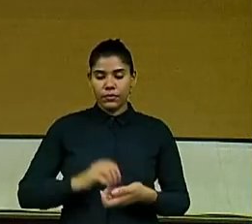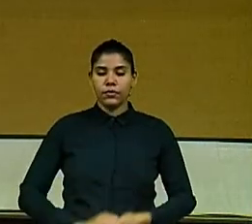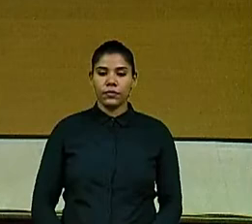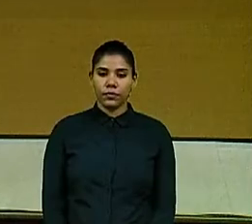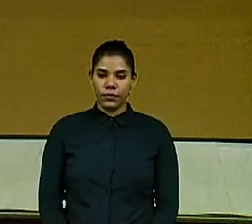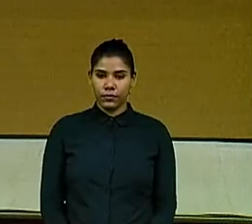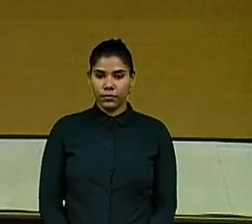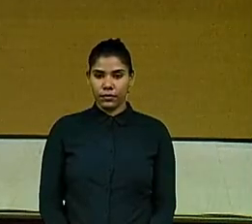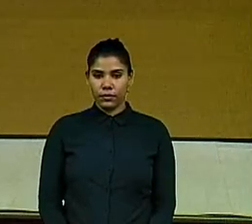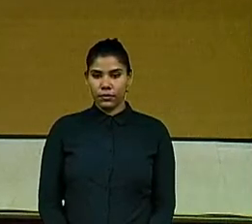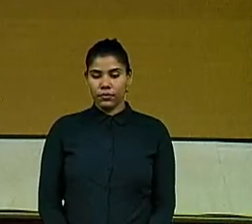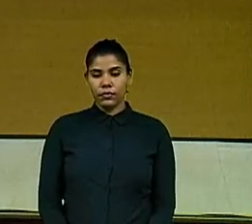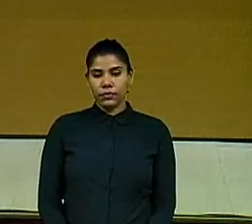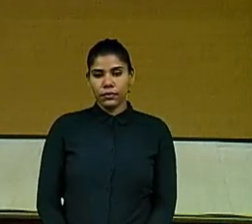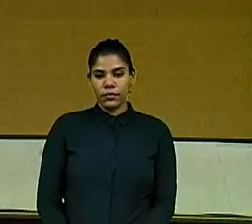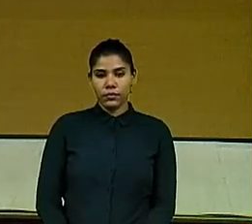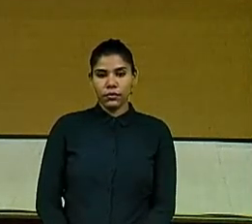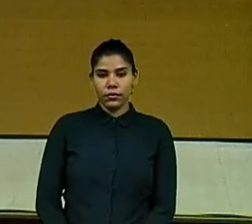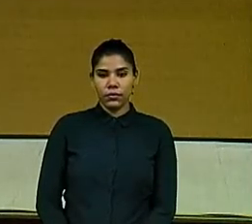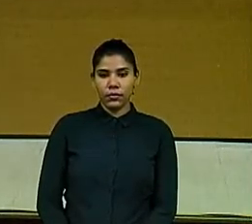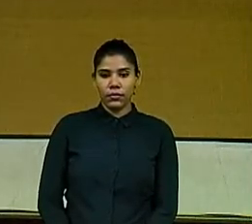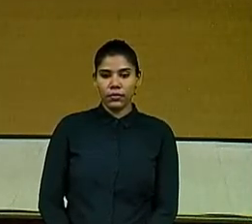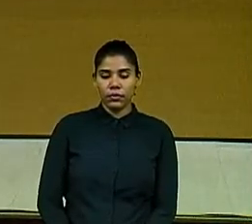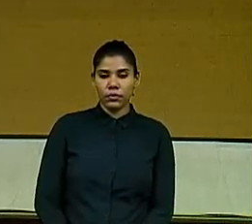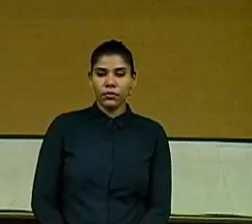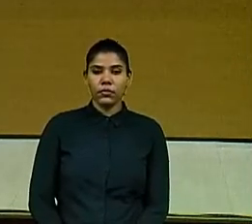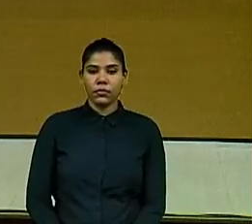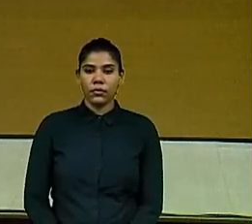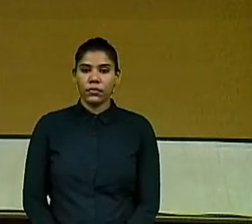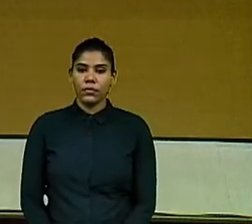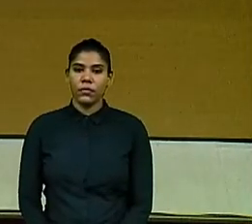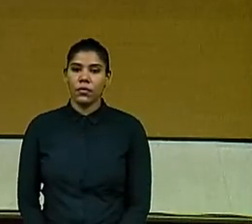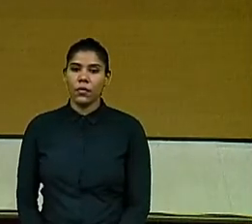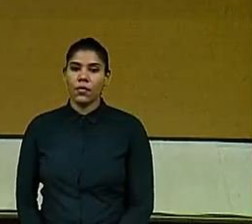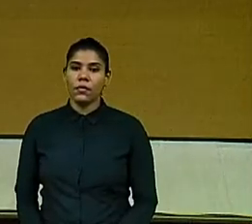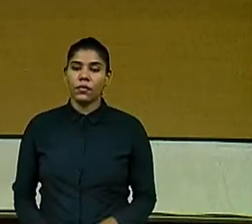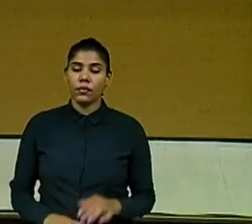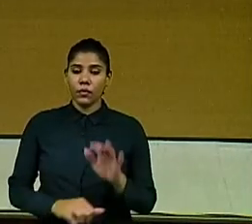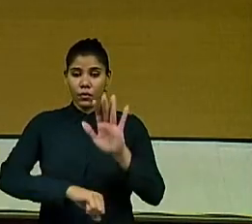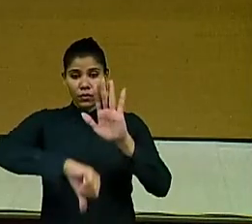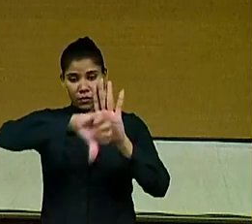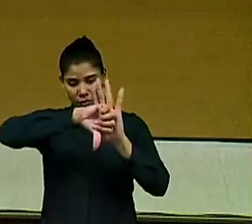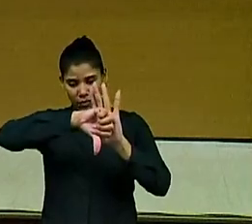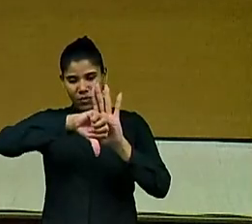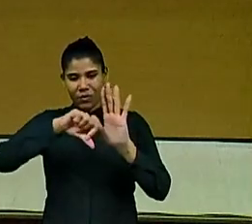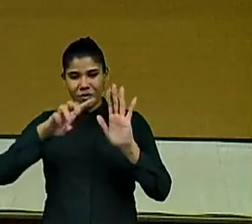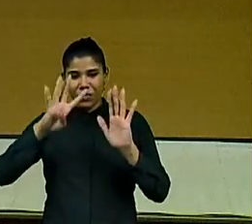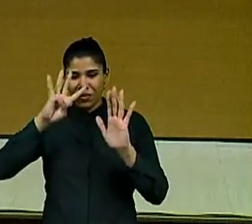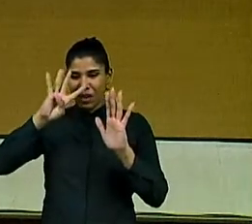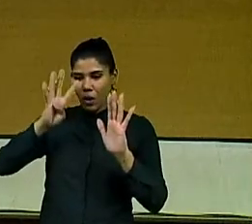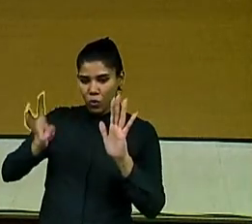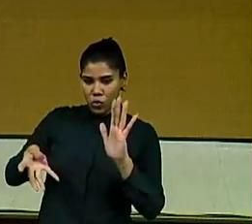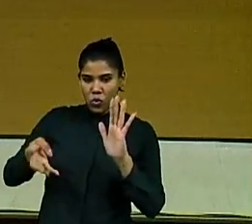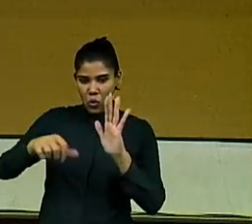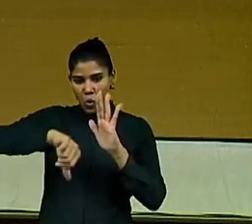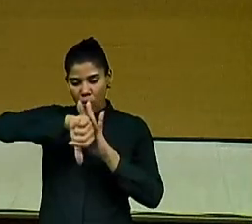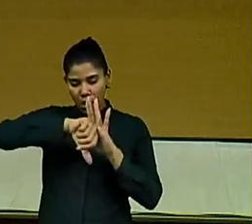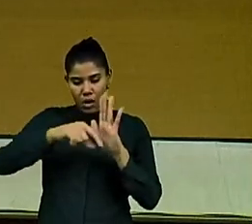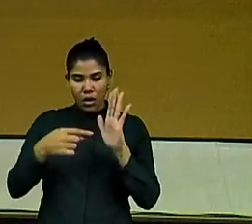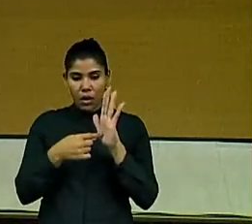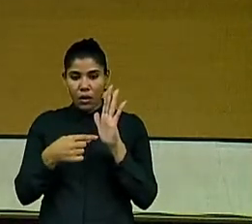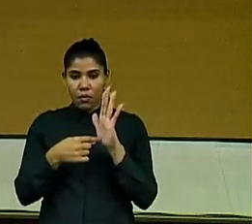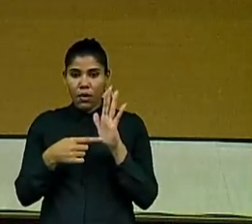parte da sociedade brasileira que na verdade ao crime né que ela foi acusada ele